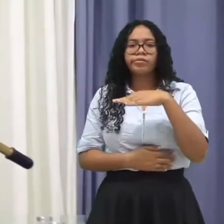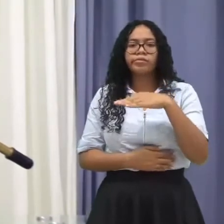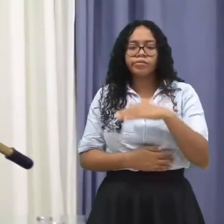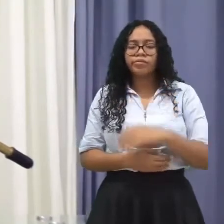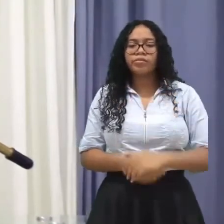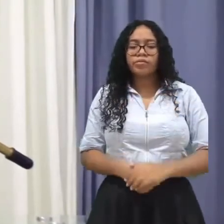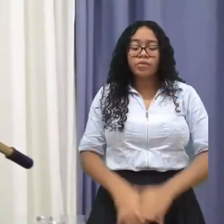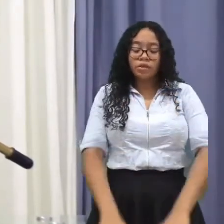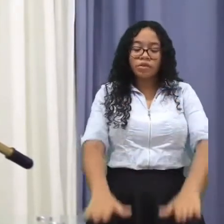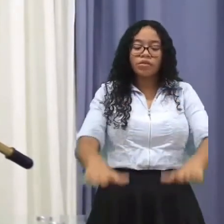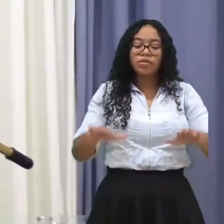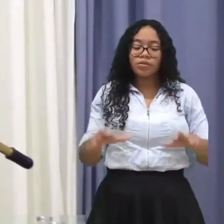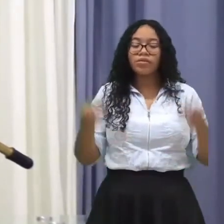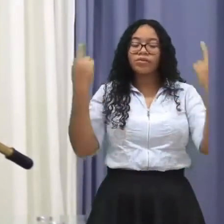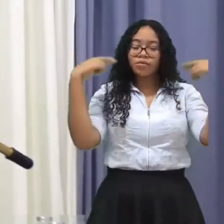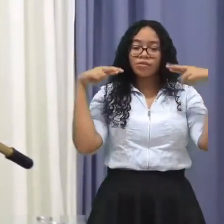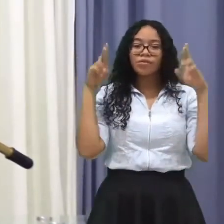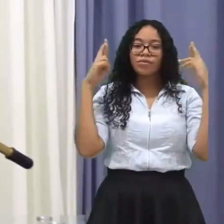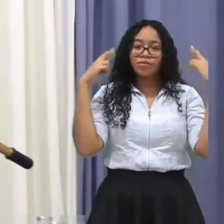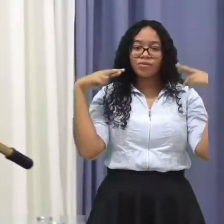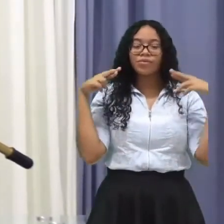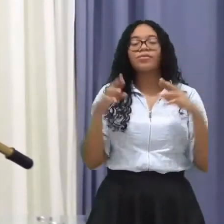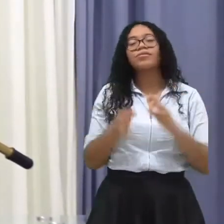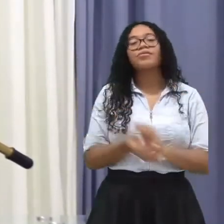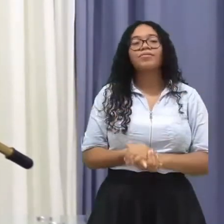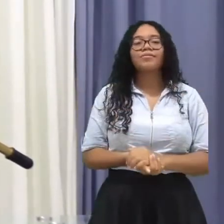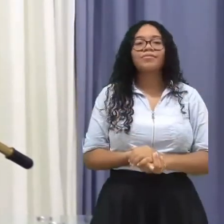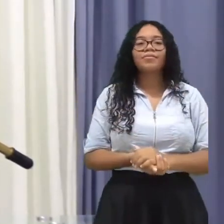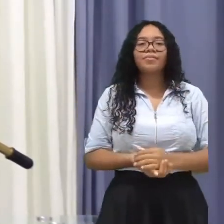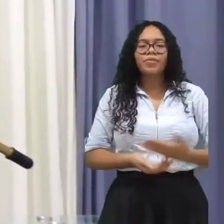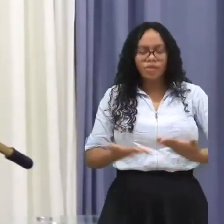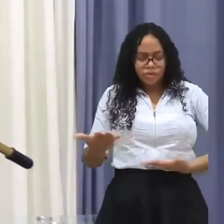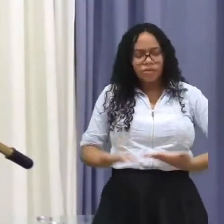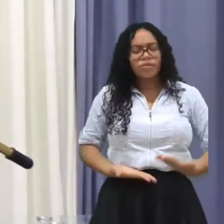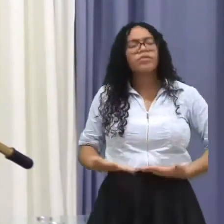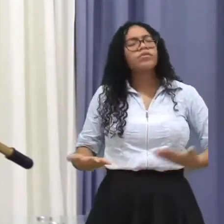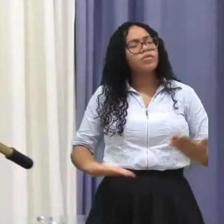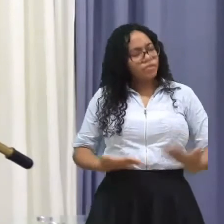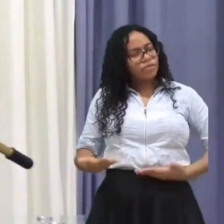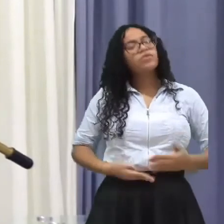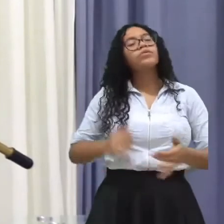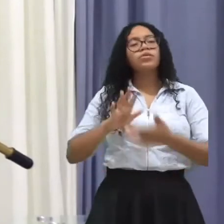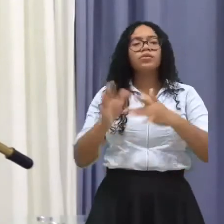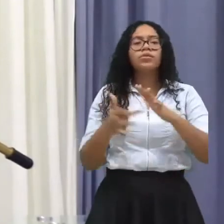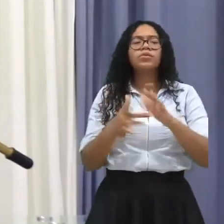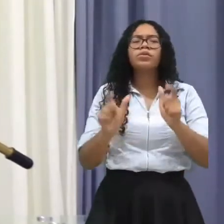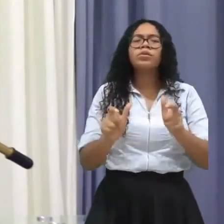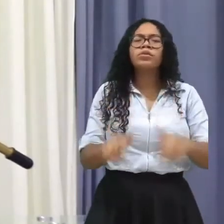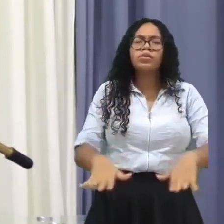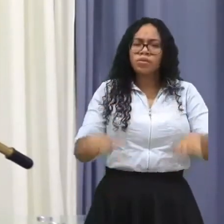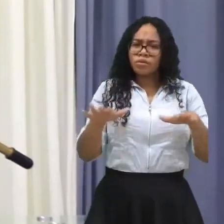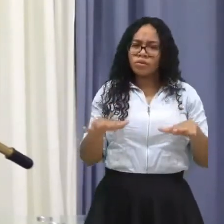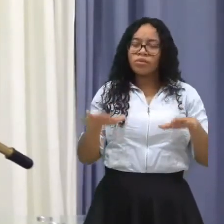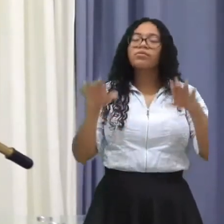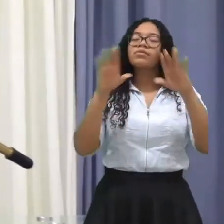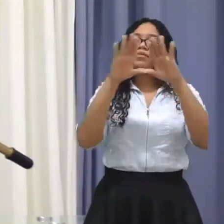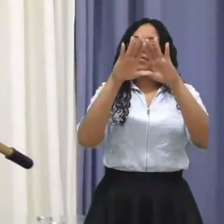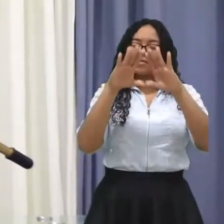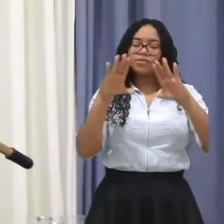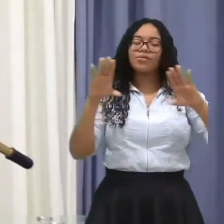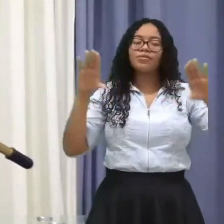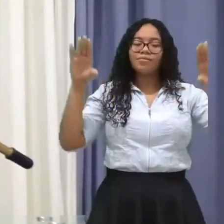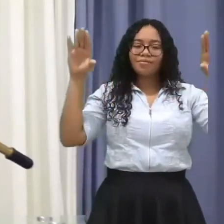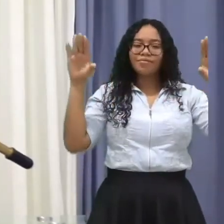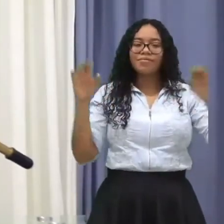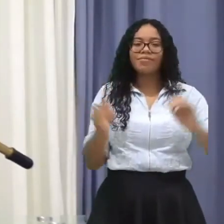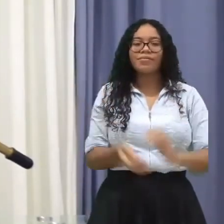de Deus e do Cordeiro. Os seus servos o servirão. Onde está esse trono? No céu. Até